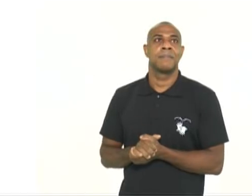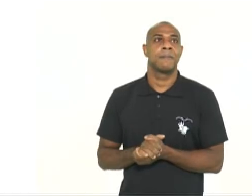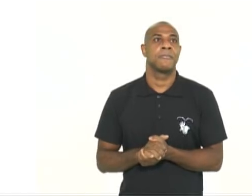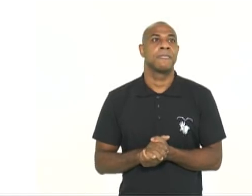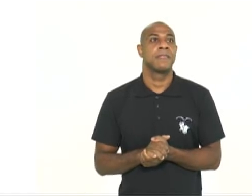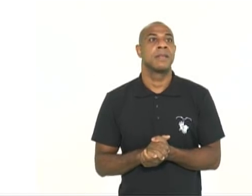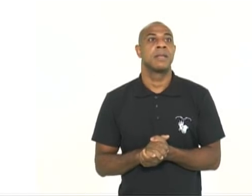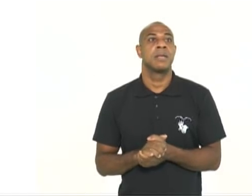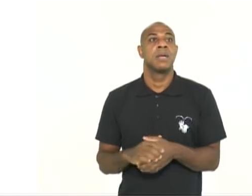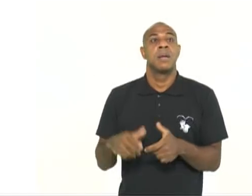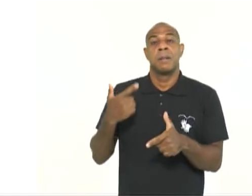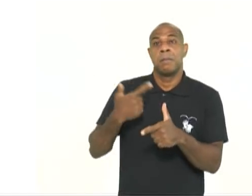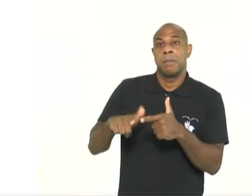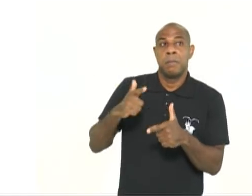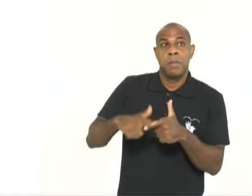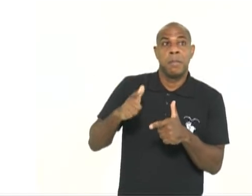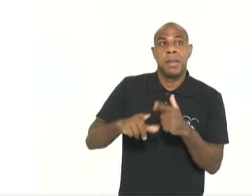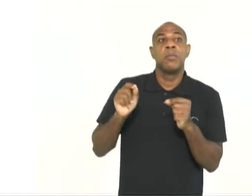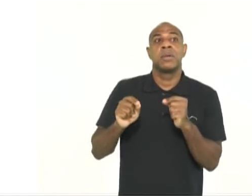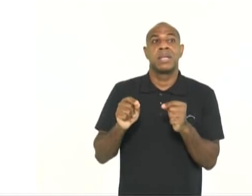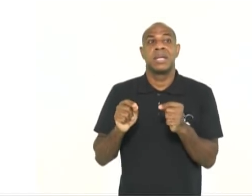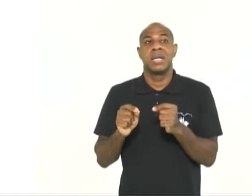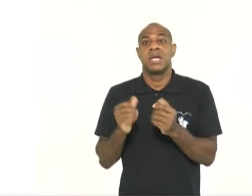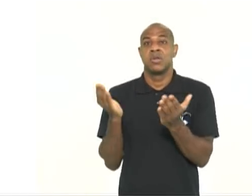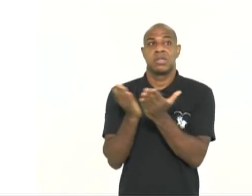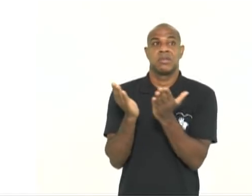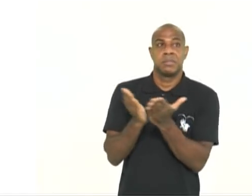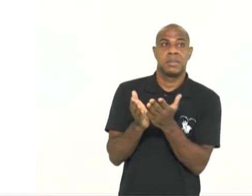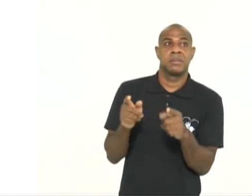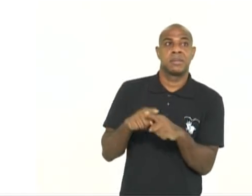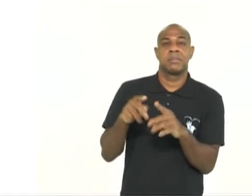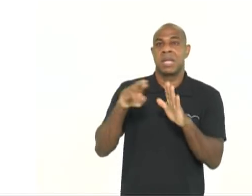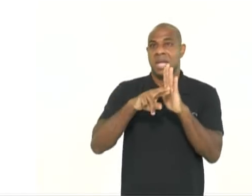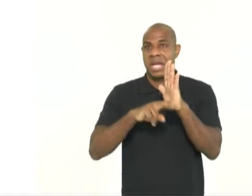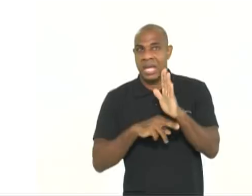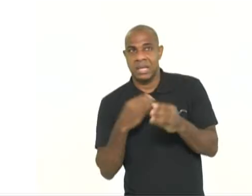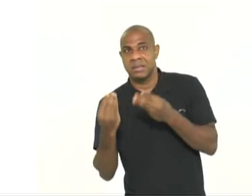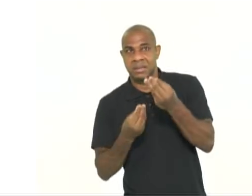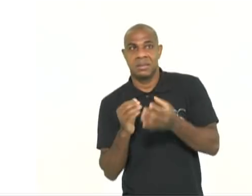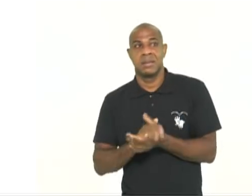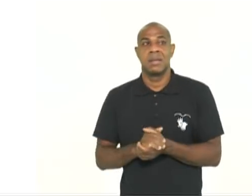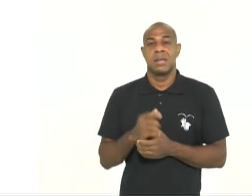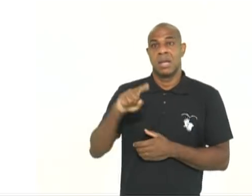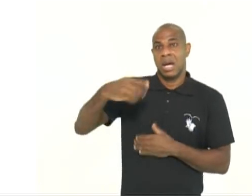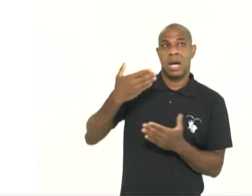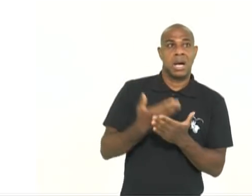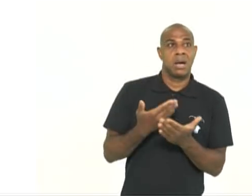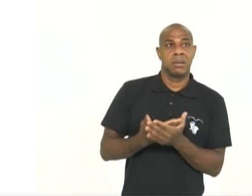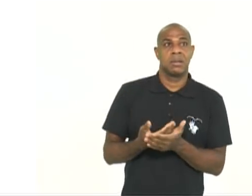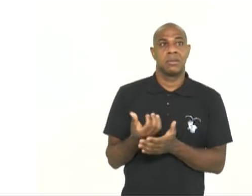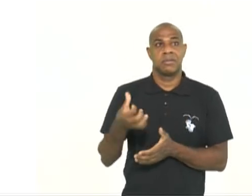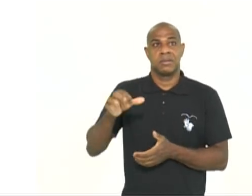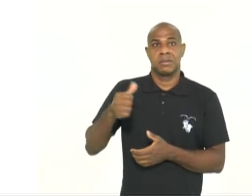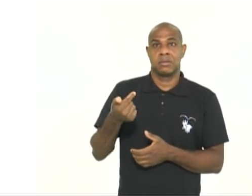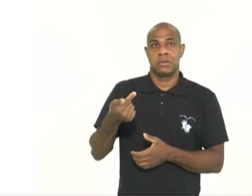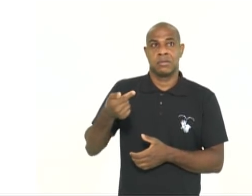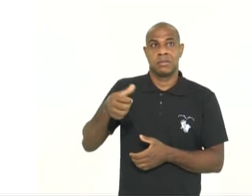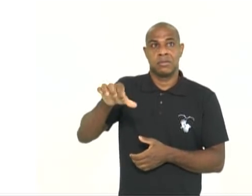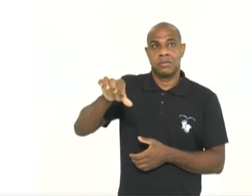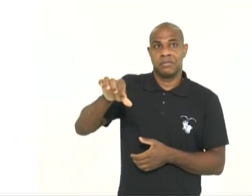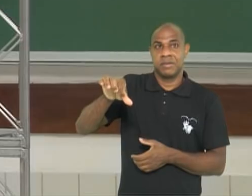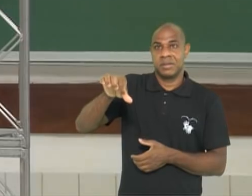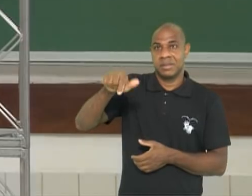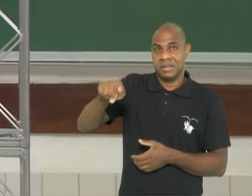Fechou? Crise do cristianismo, novas ordens religiosas e as regras de São Bento. Próximas aulas, 97, cultura medieval,